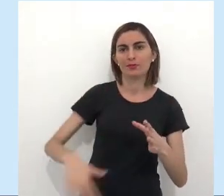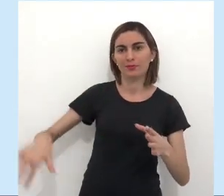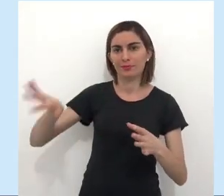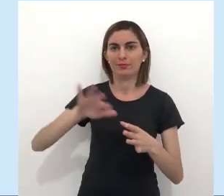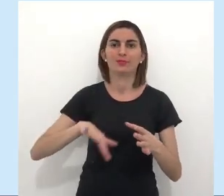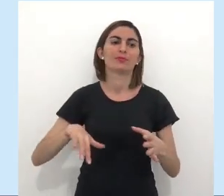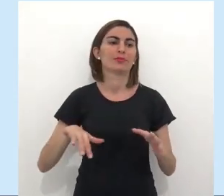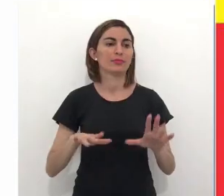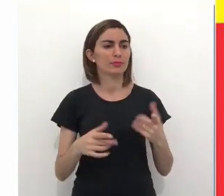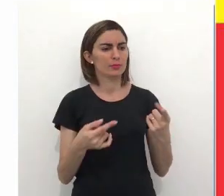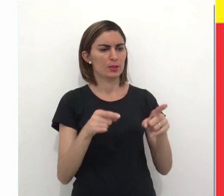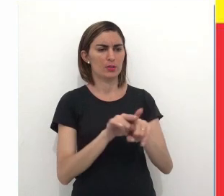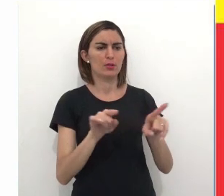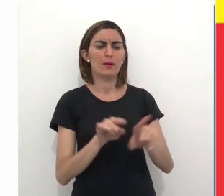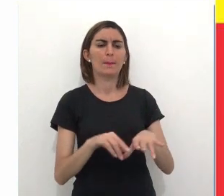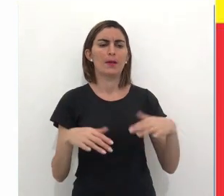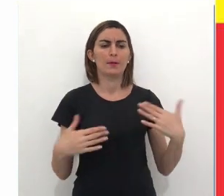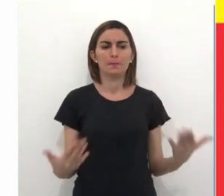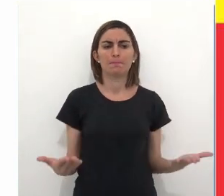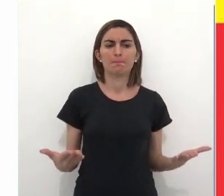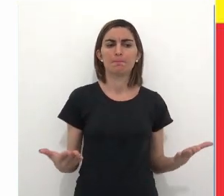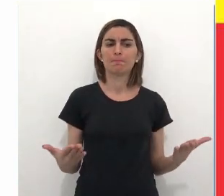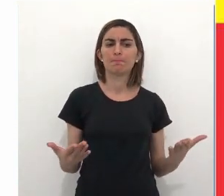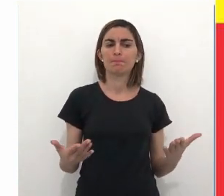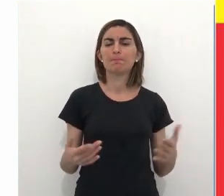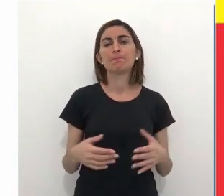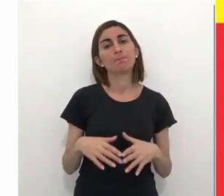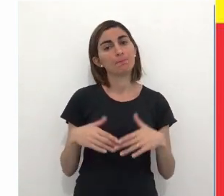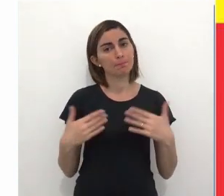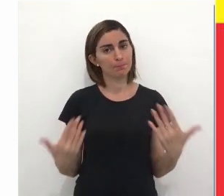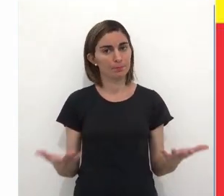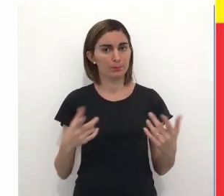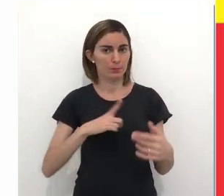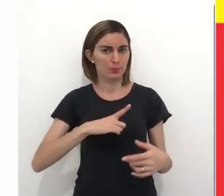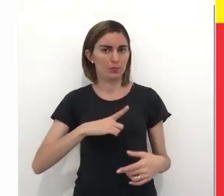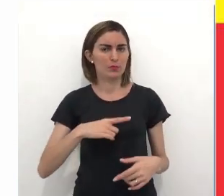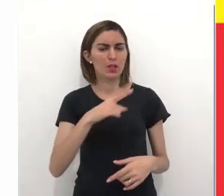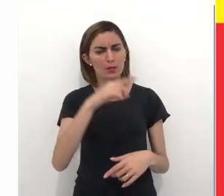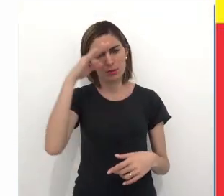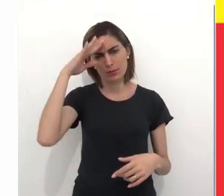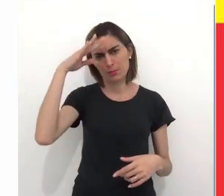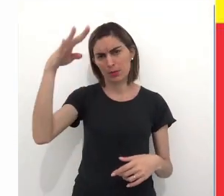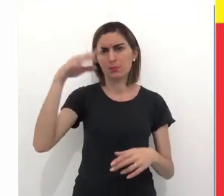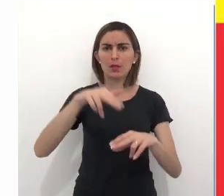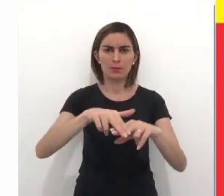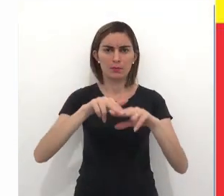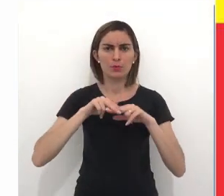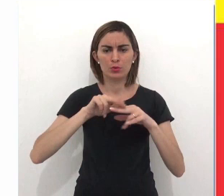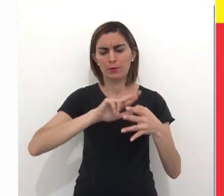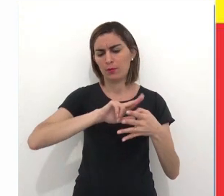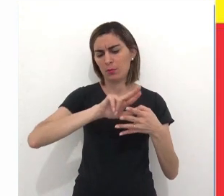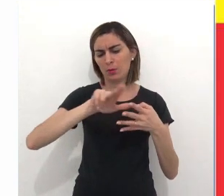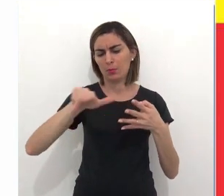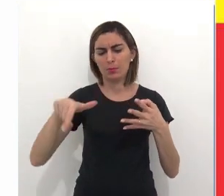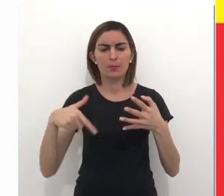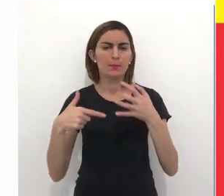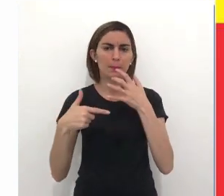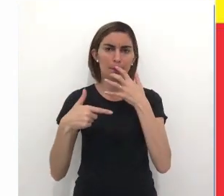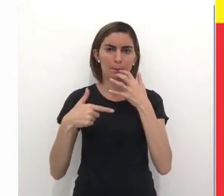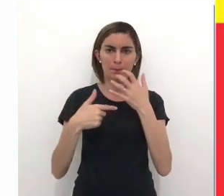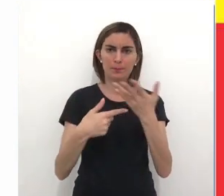a província. Então, prezados e prezadas, então nós temos aí as principais causas: